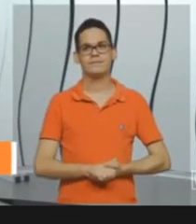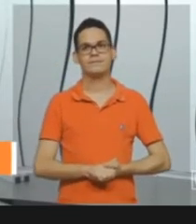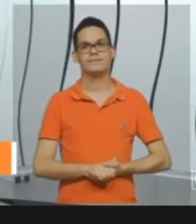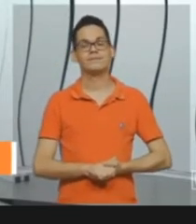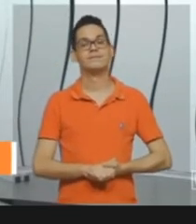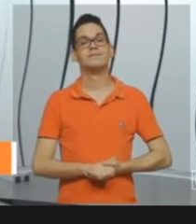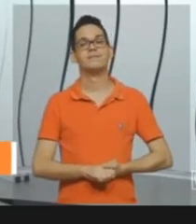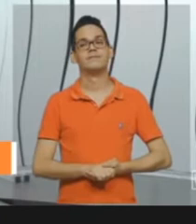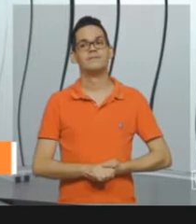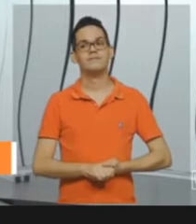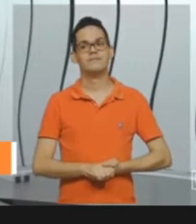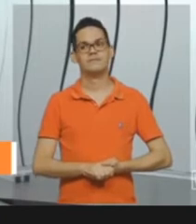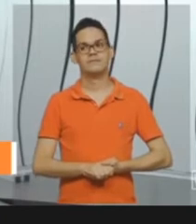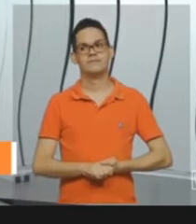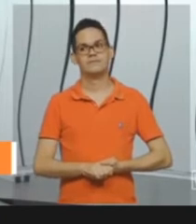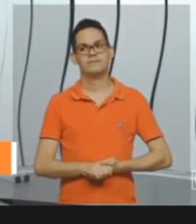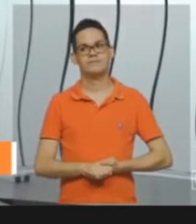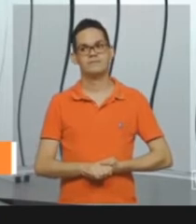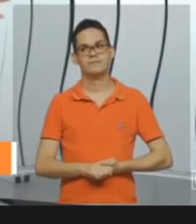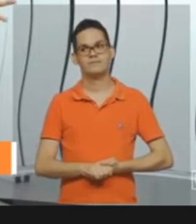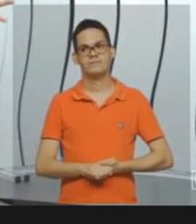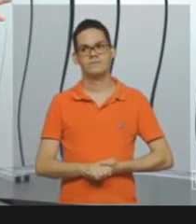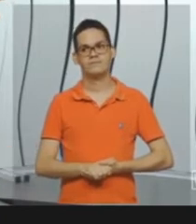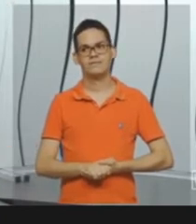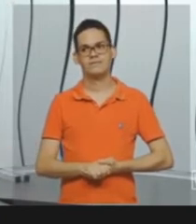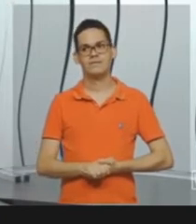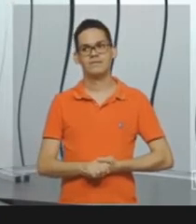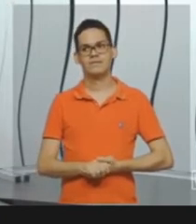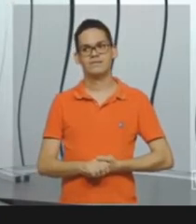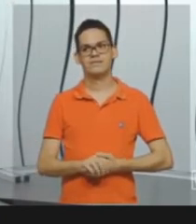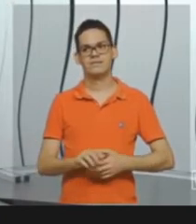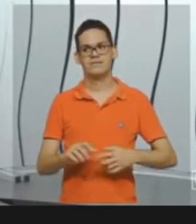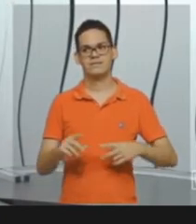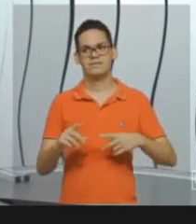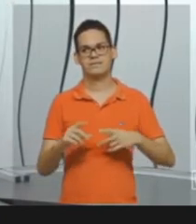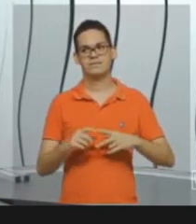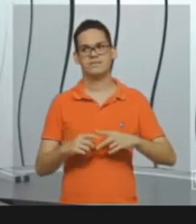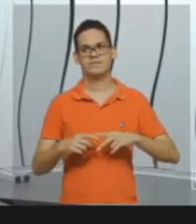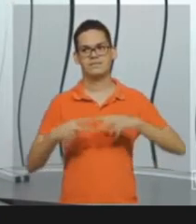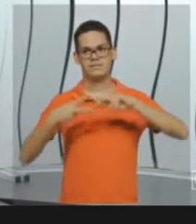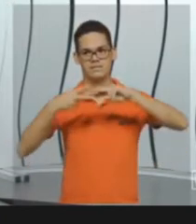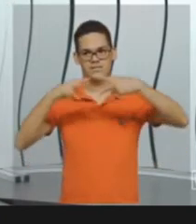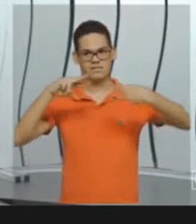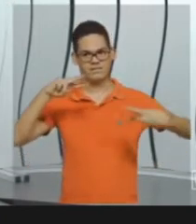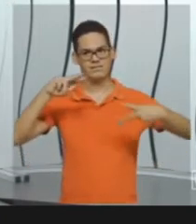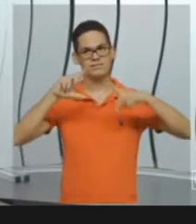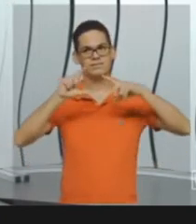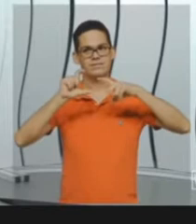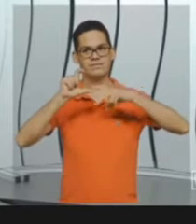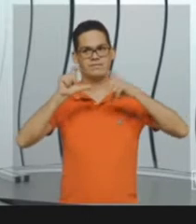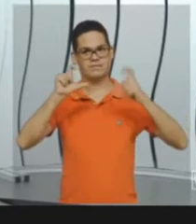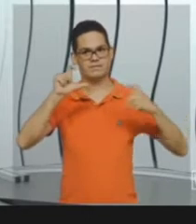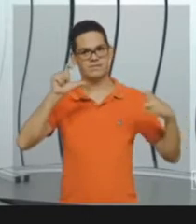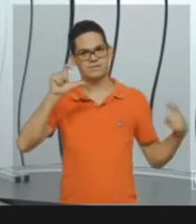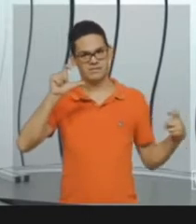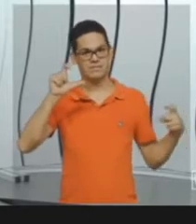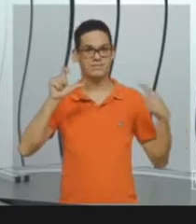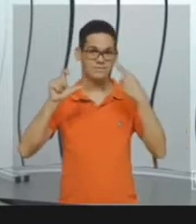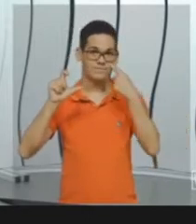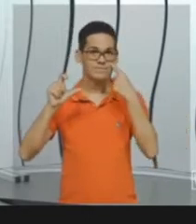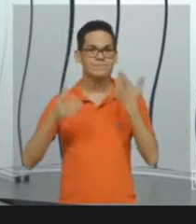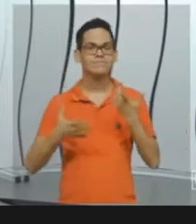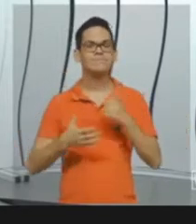Vamos lá. Então agora nós já vimos o que é material genético, que ele é formado pelo DNA. Nós vimos que o DNA é formado